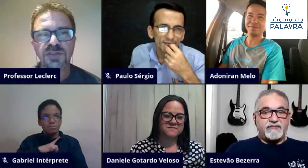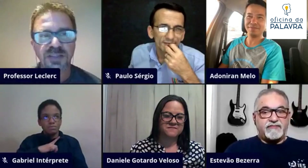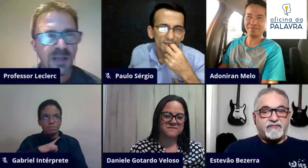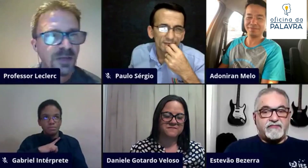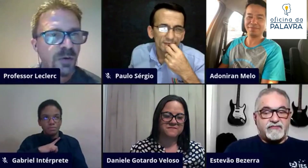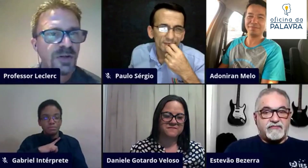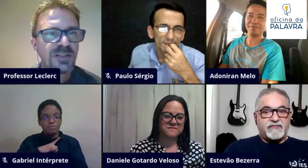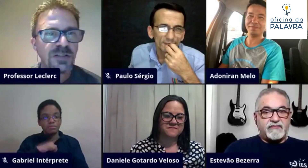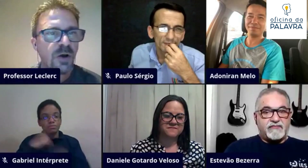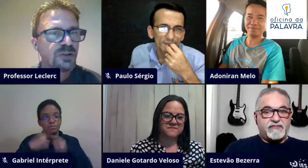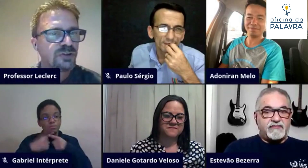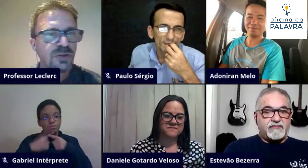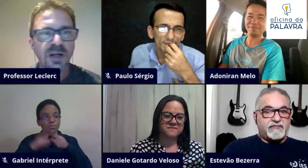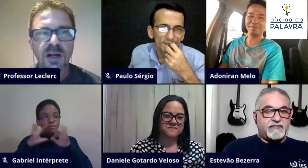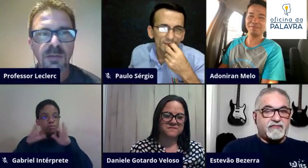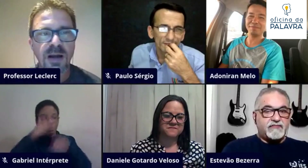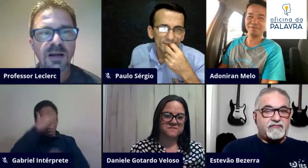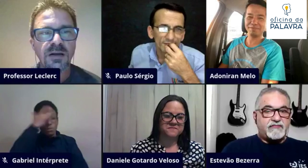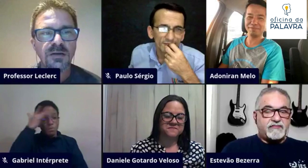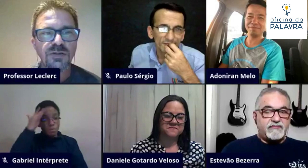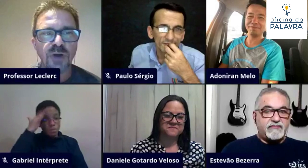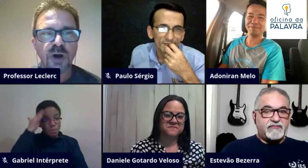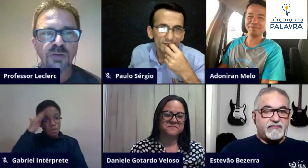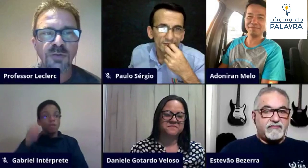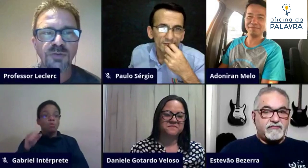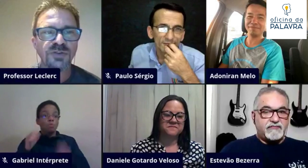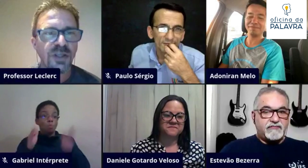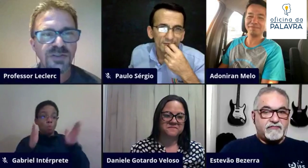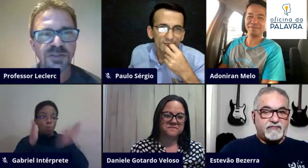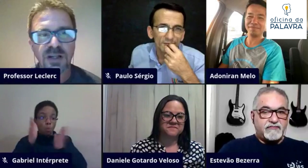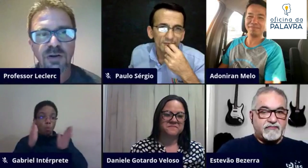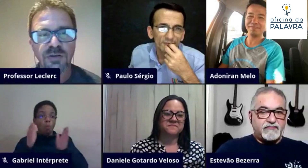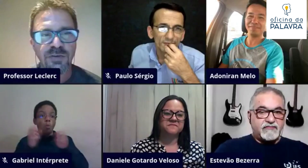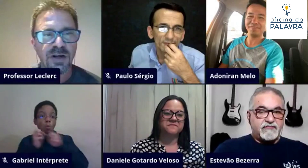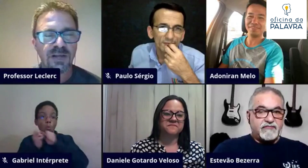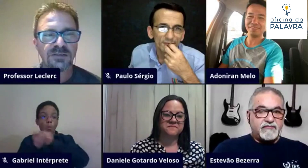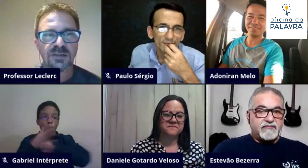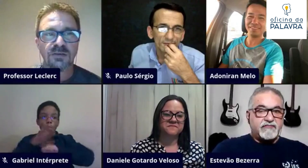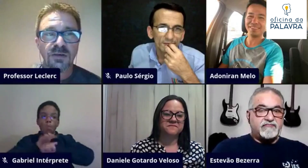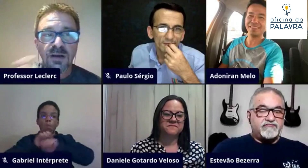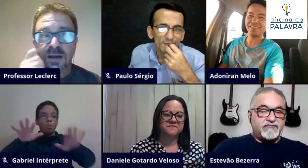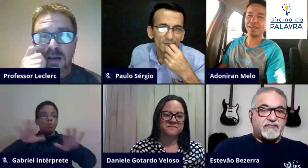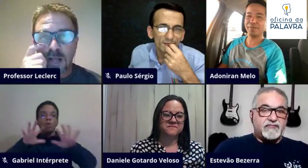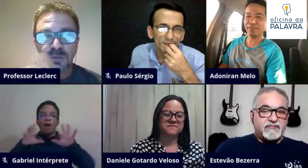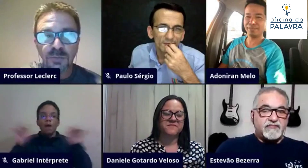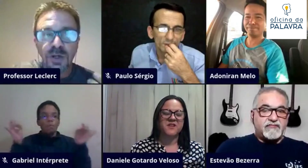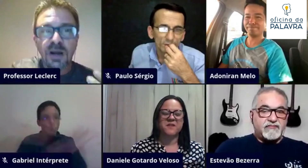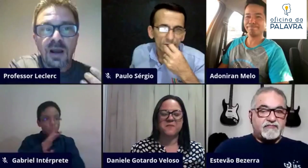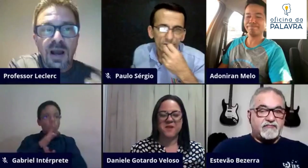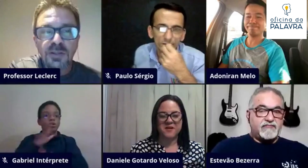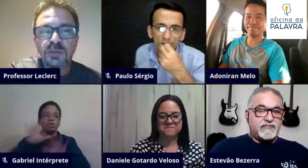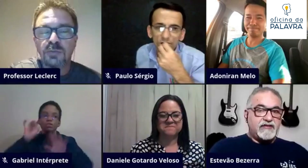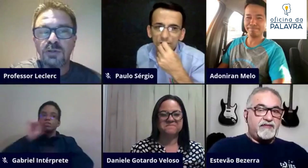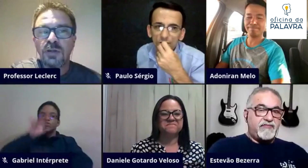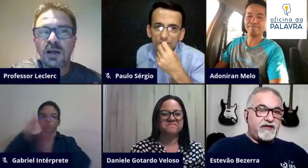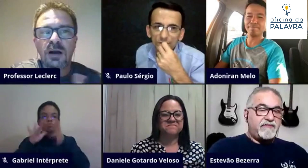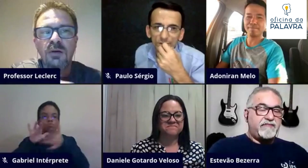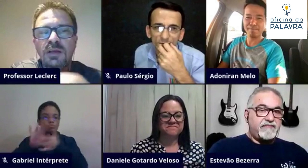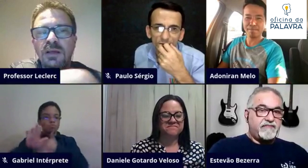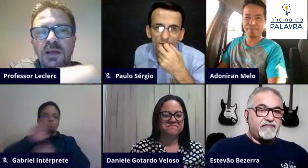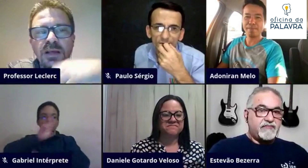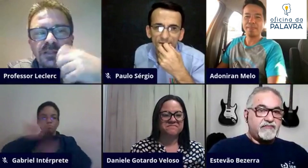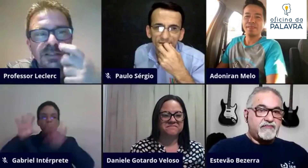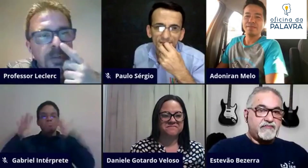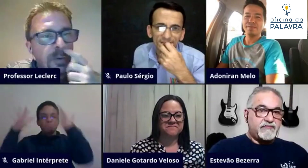todos vocês sabem que quando esse negócio todo acabar, só o nome do Senhor será glorificado. Então, acho muito